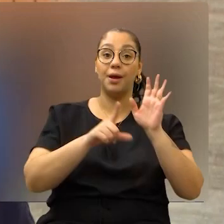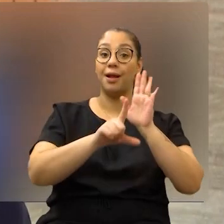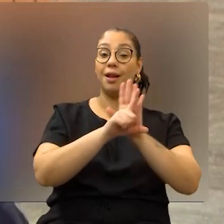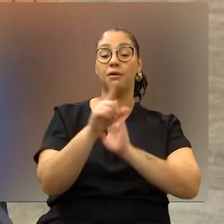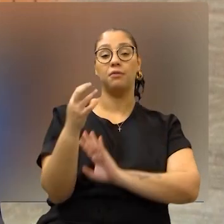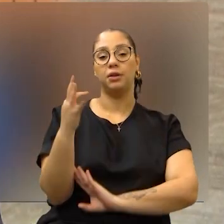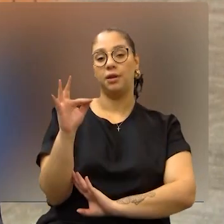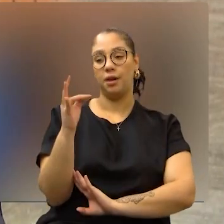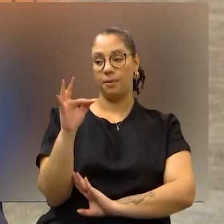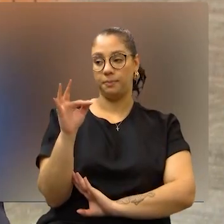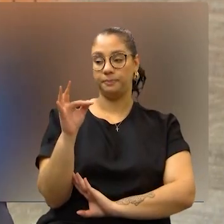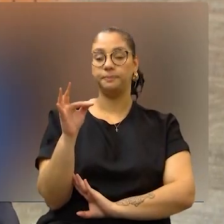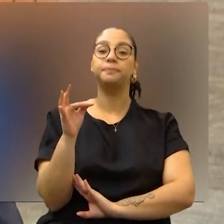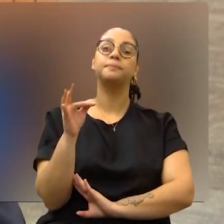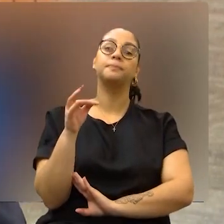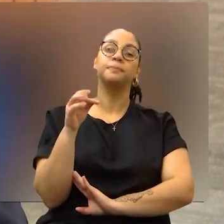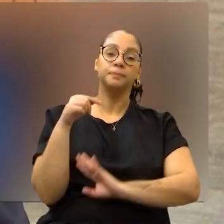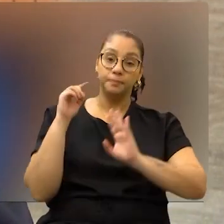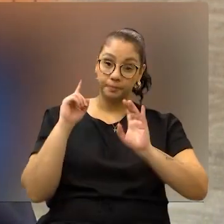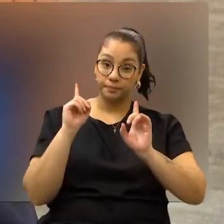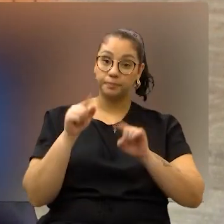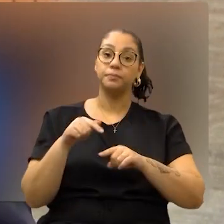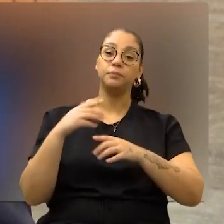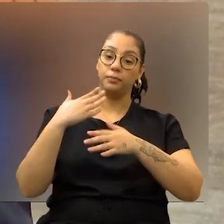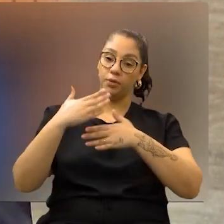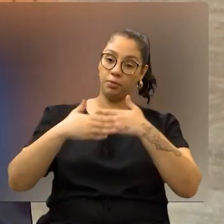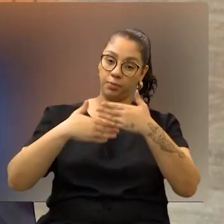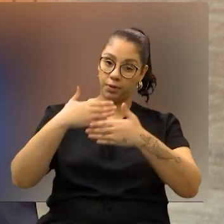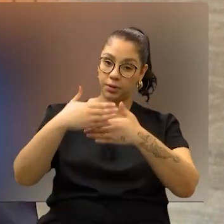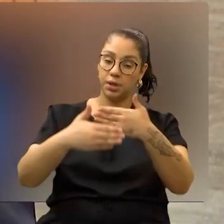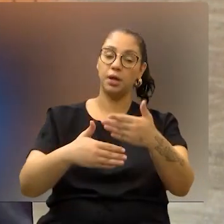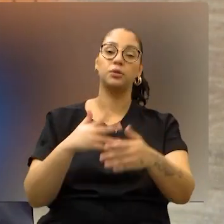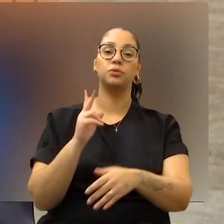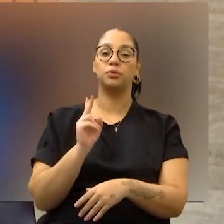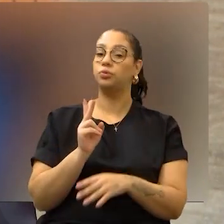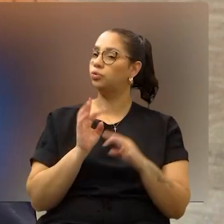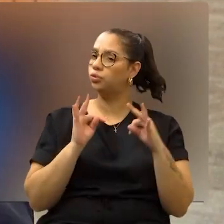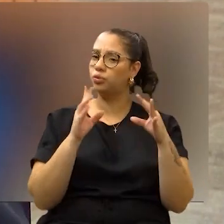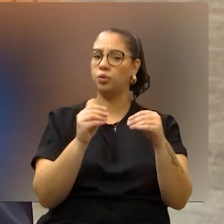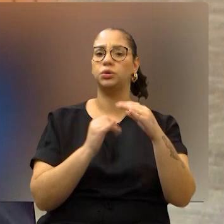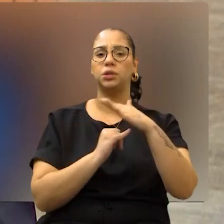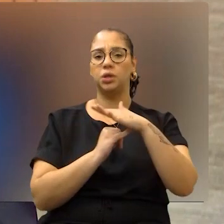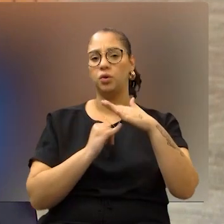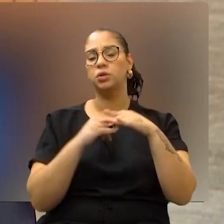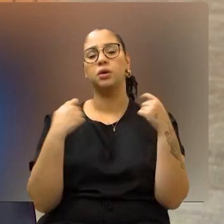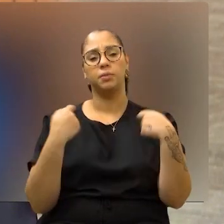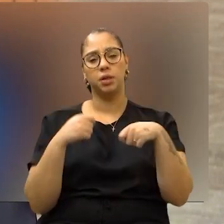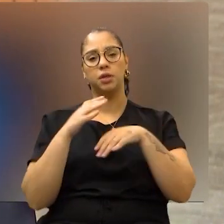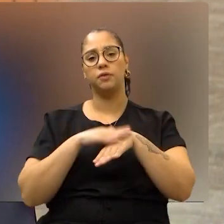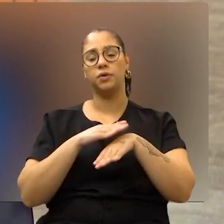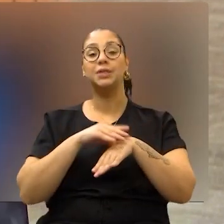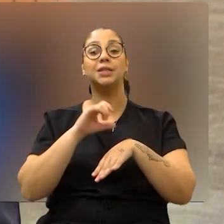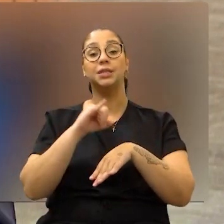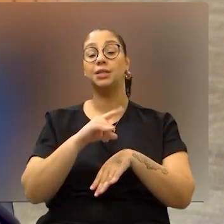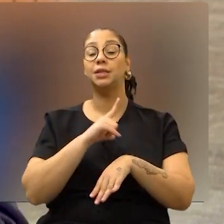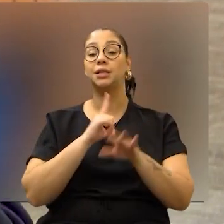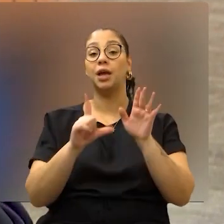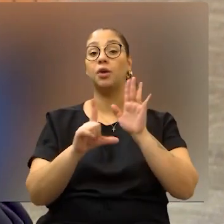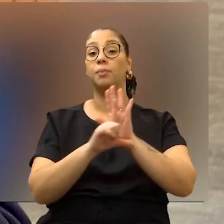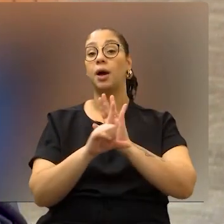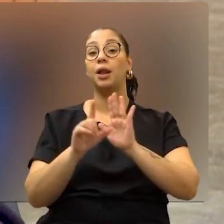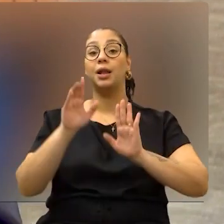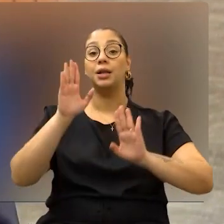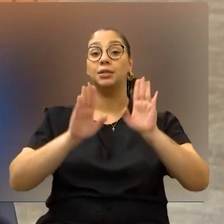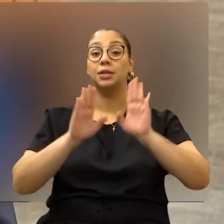relação a leis federais. Esse é um processo que todas as instituições têm que fazer. Se você tem uma